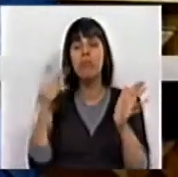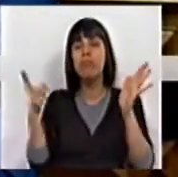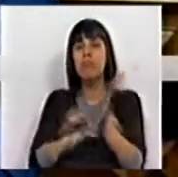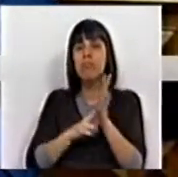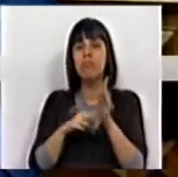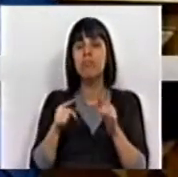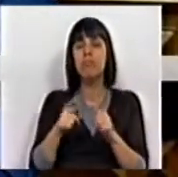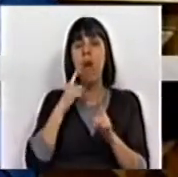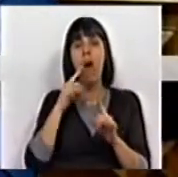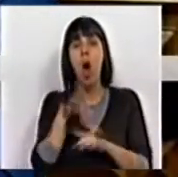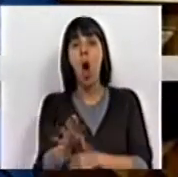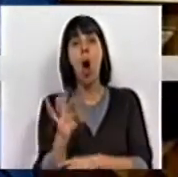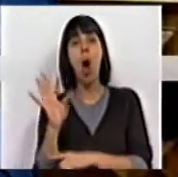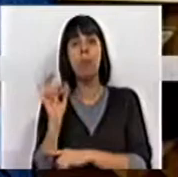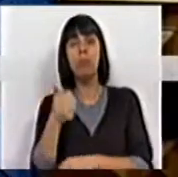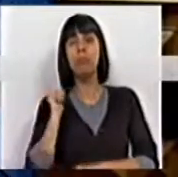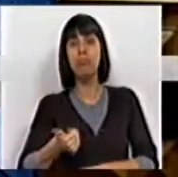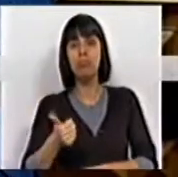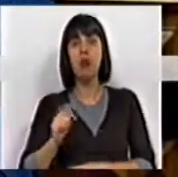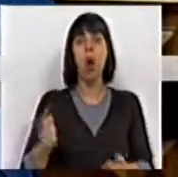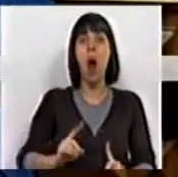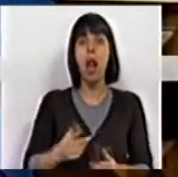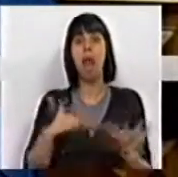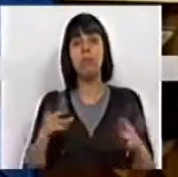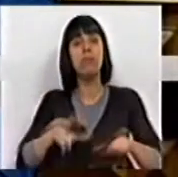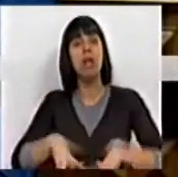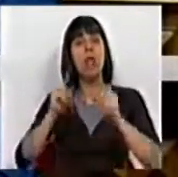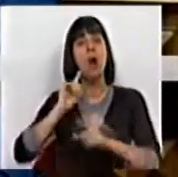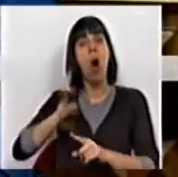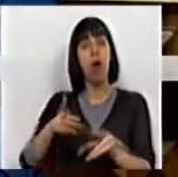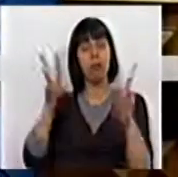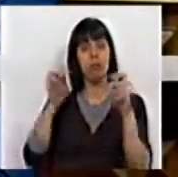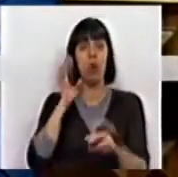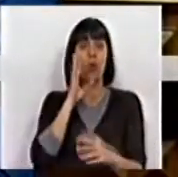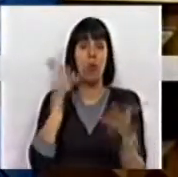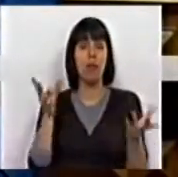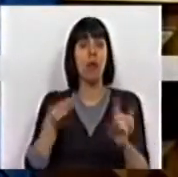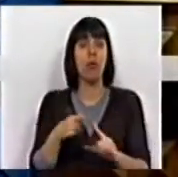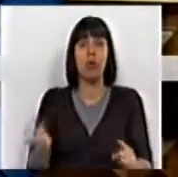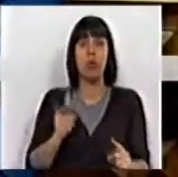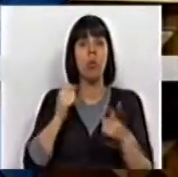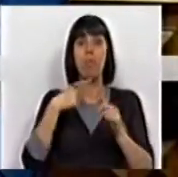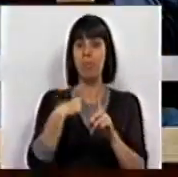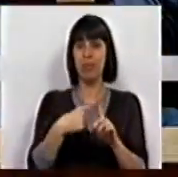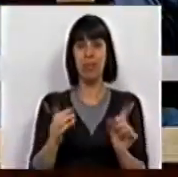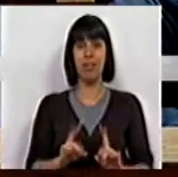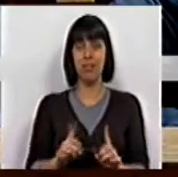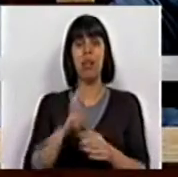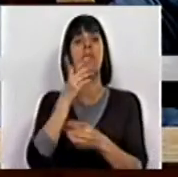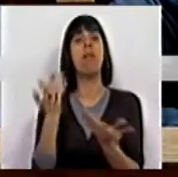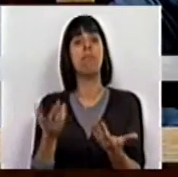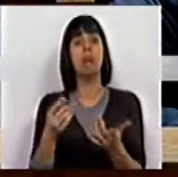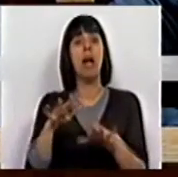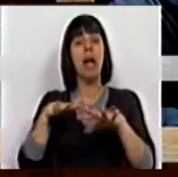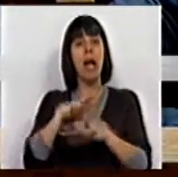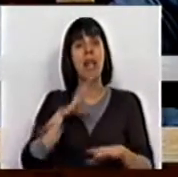efetivamente as opções tomadas foram as mais corretas ou não, e a evolução nestas matérias, como sabem, não tem sido muito positiva.